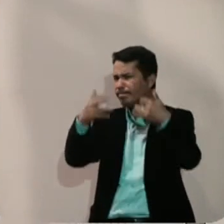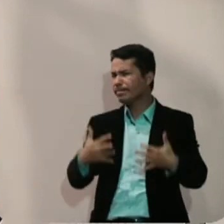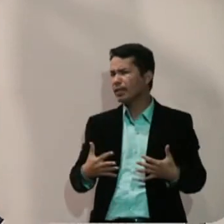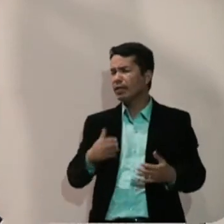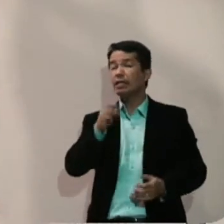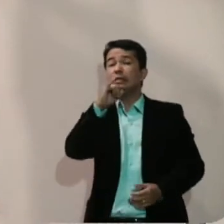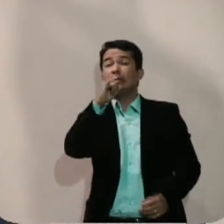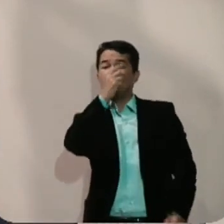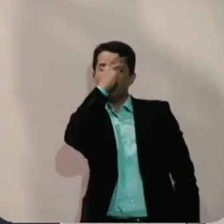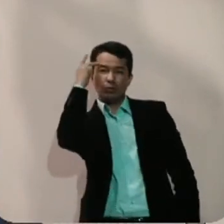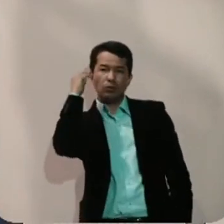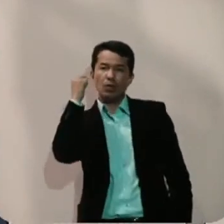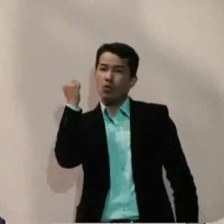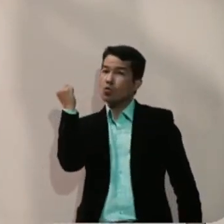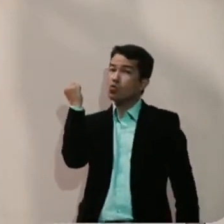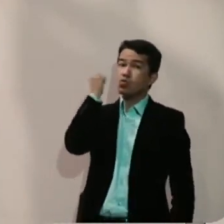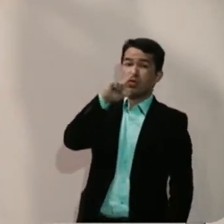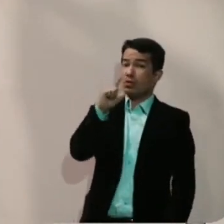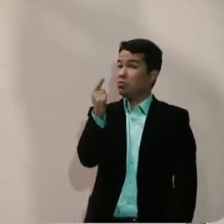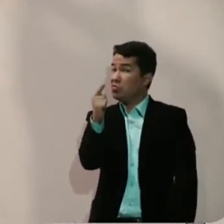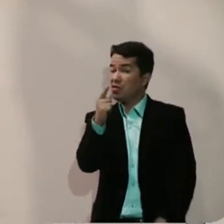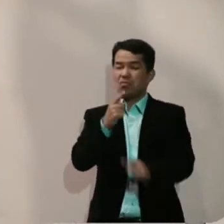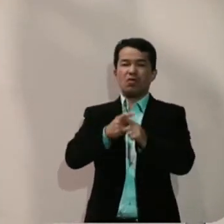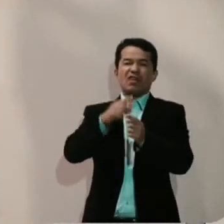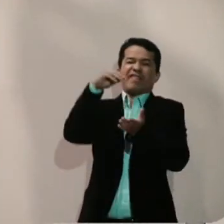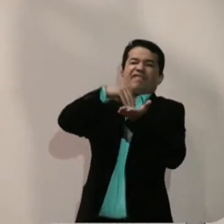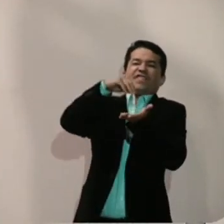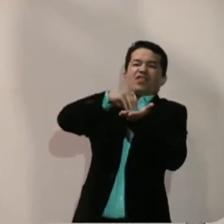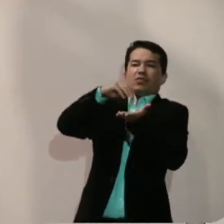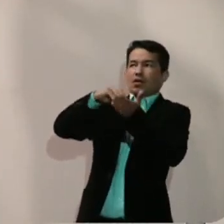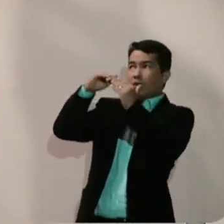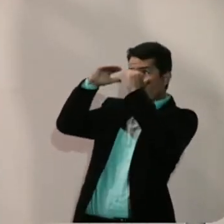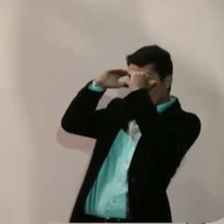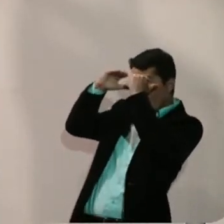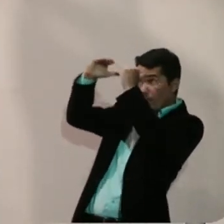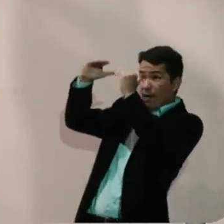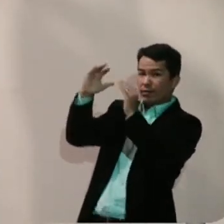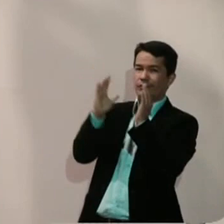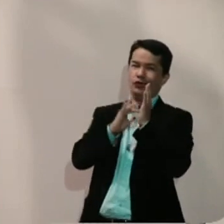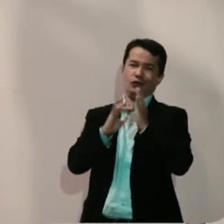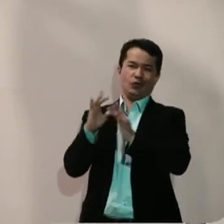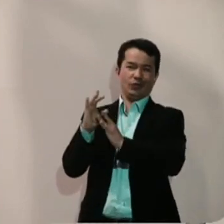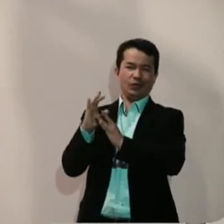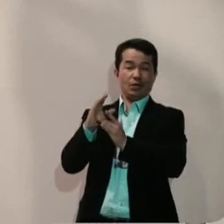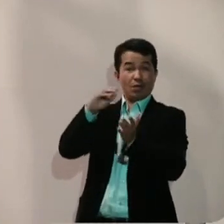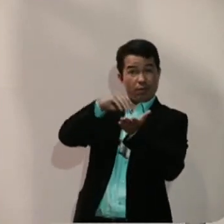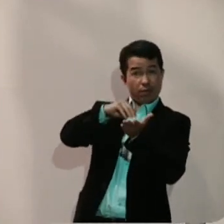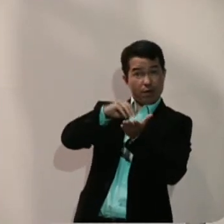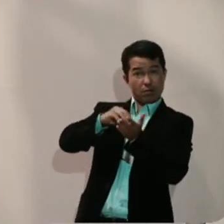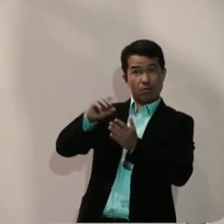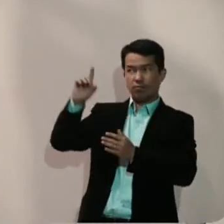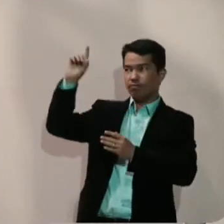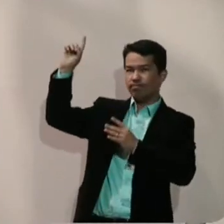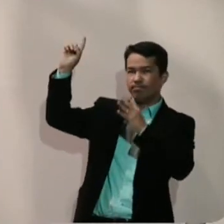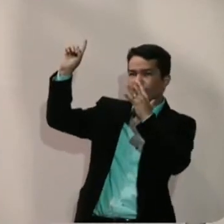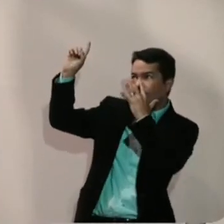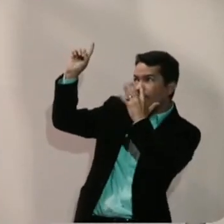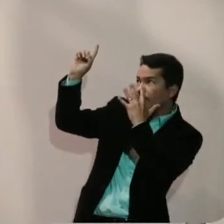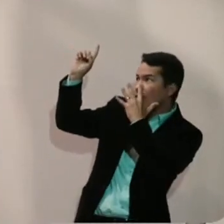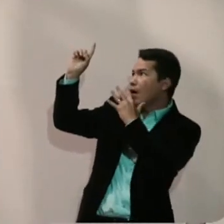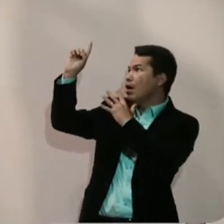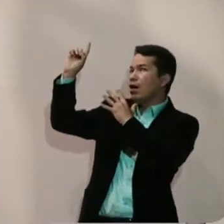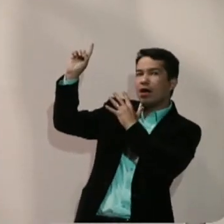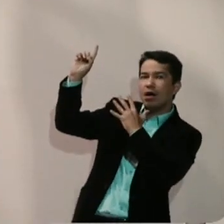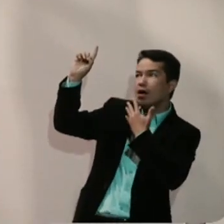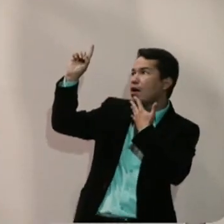a ouvir e obedecer Jesus. Se você luta com Jesus na sua vida, então eu quero